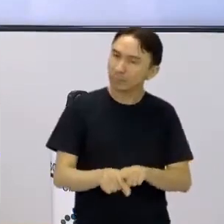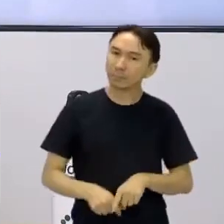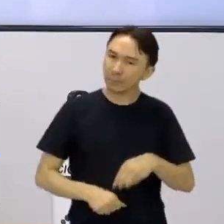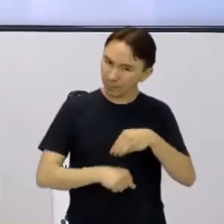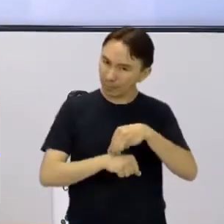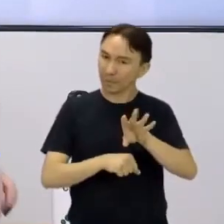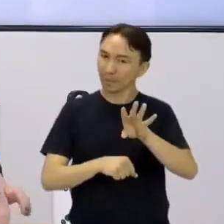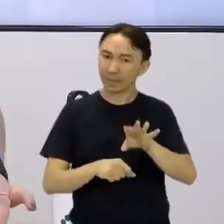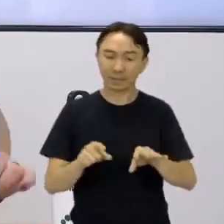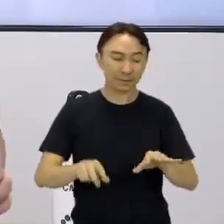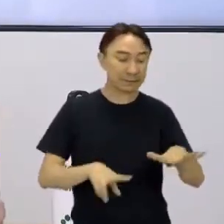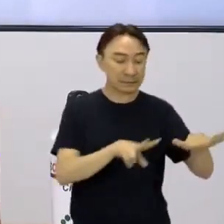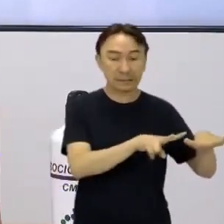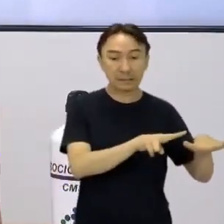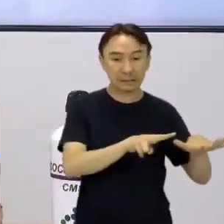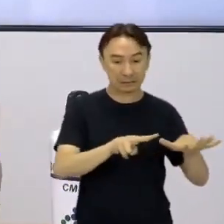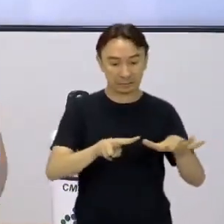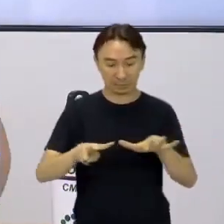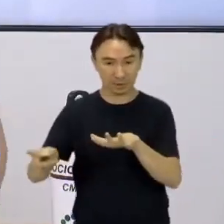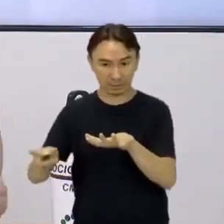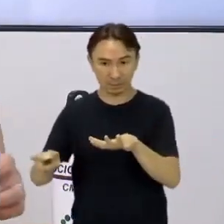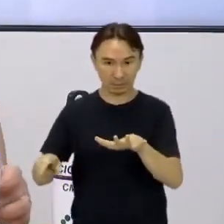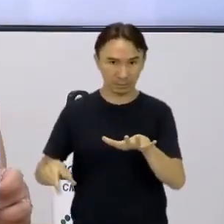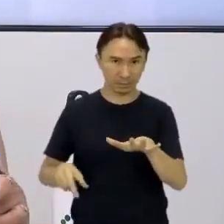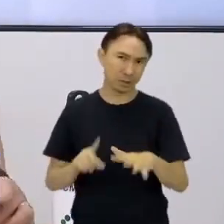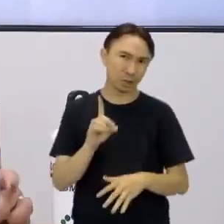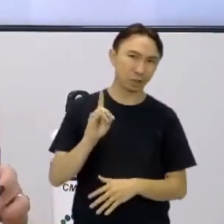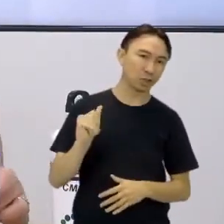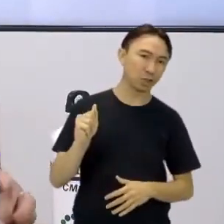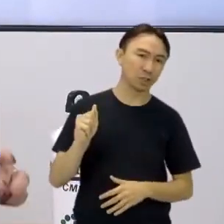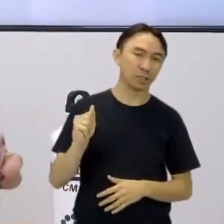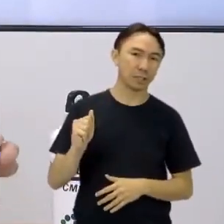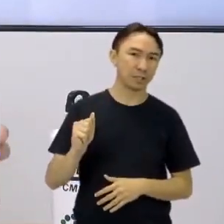está assistindo, mas enfim, estamos na semana aqui do dia 7 de março,